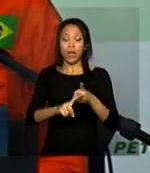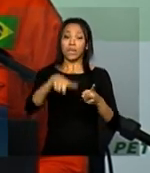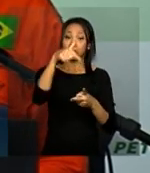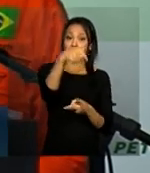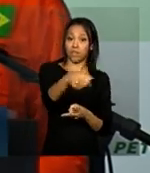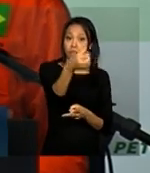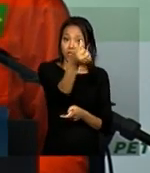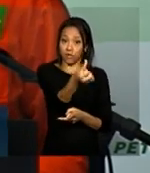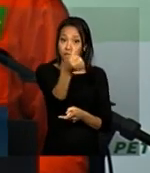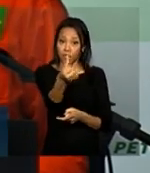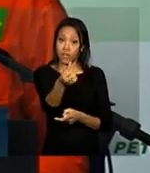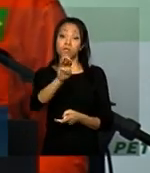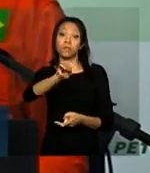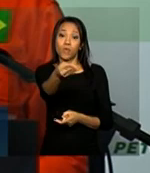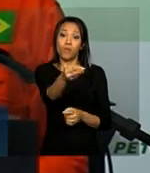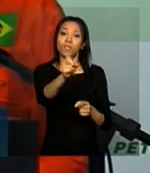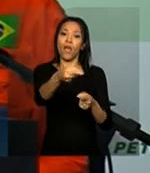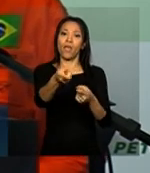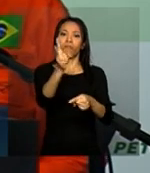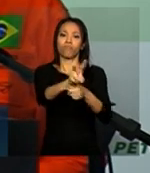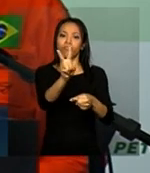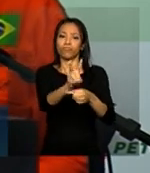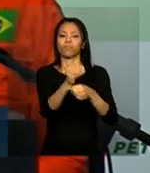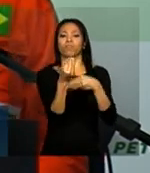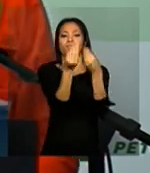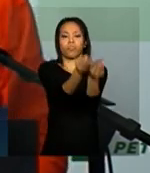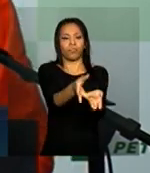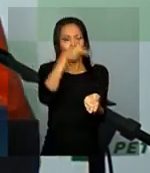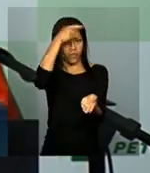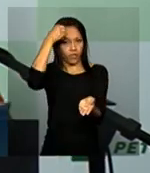766 milhões é financiamento para a prefeitura.